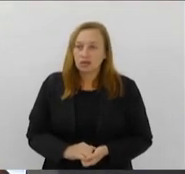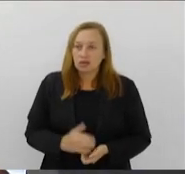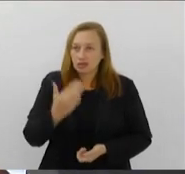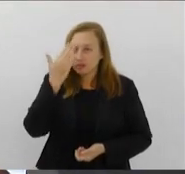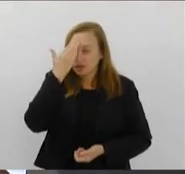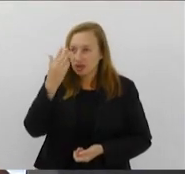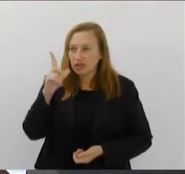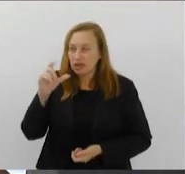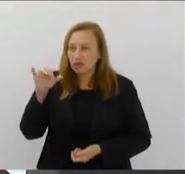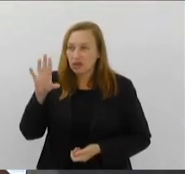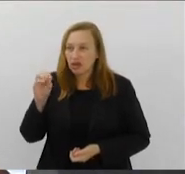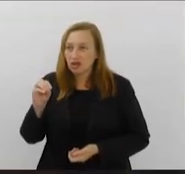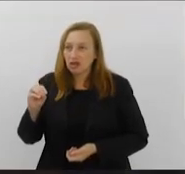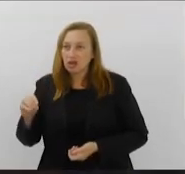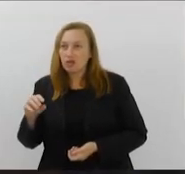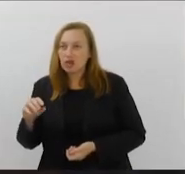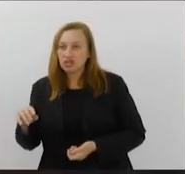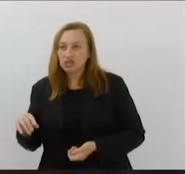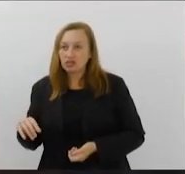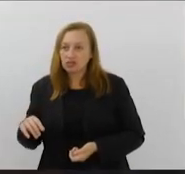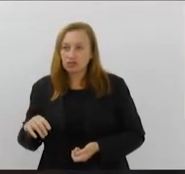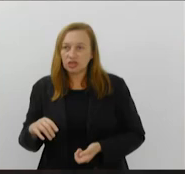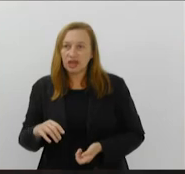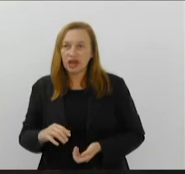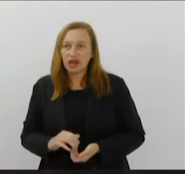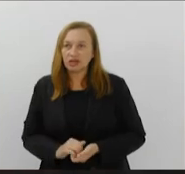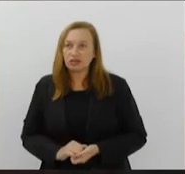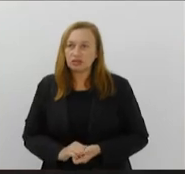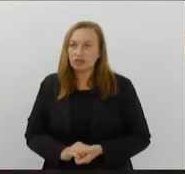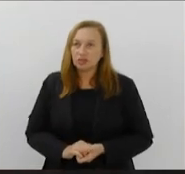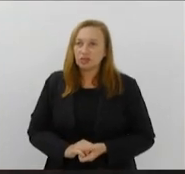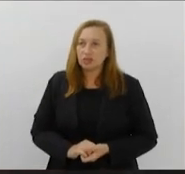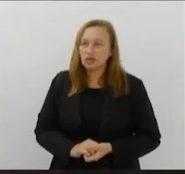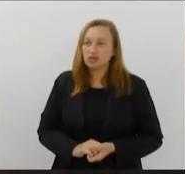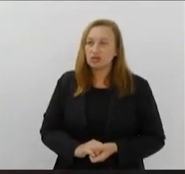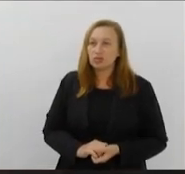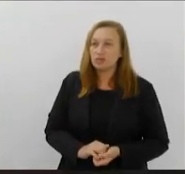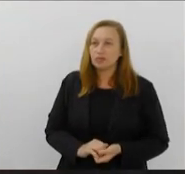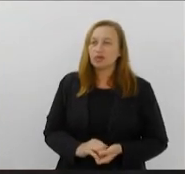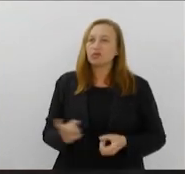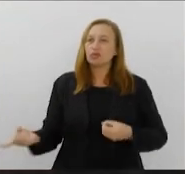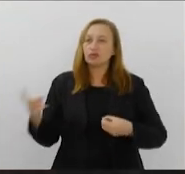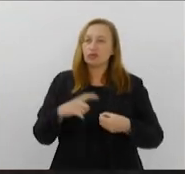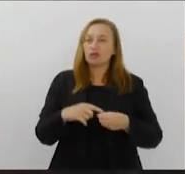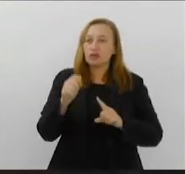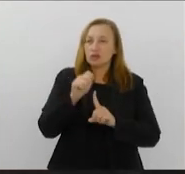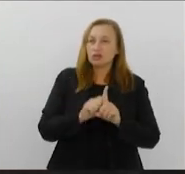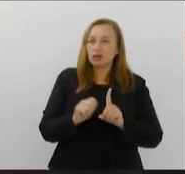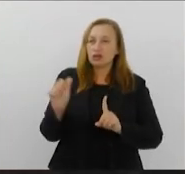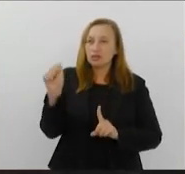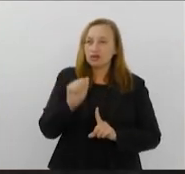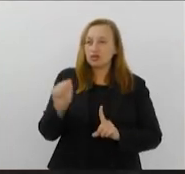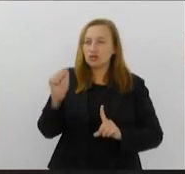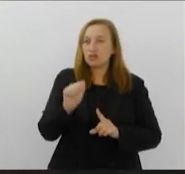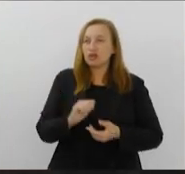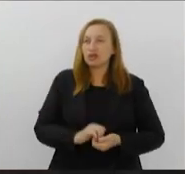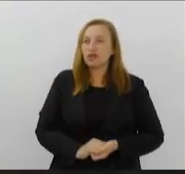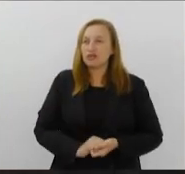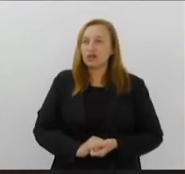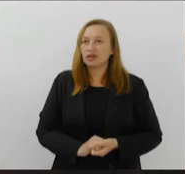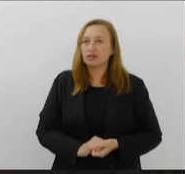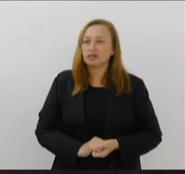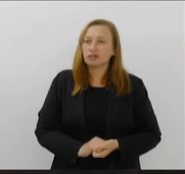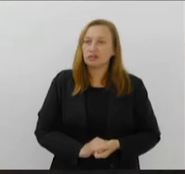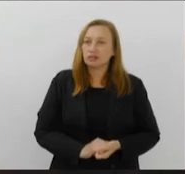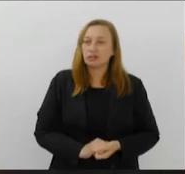Obrigado, Leonardo. A gente vai trabalhar junto nesse aplicativo. Então, quando voltar em agosto, eu vou entrar em contato contigo e